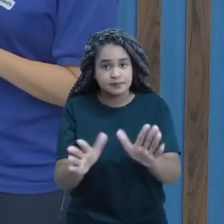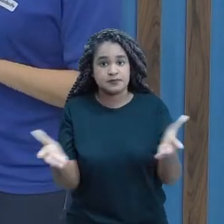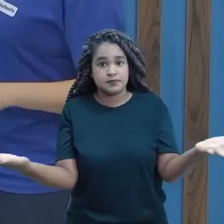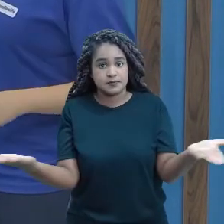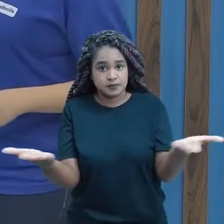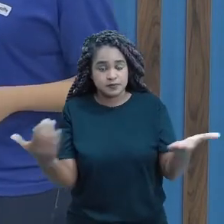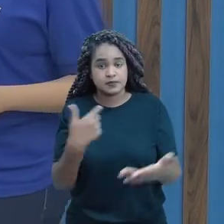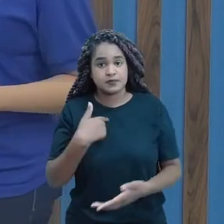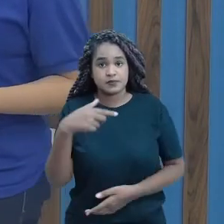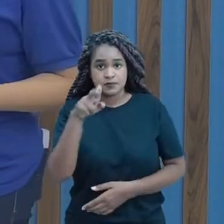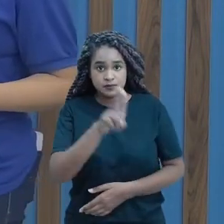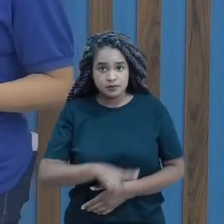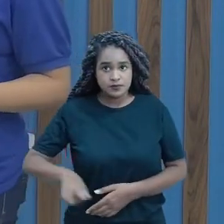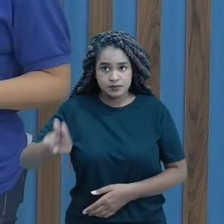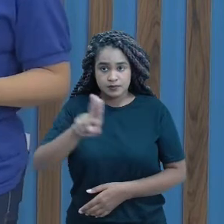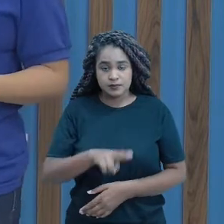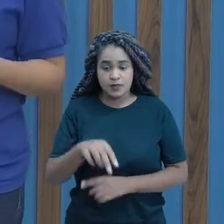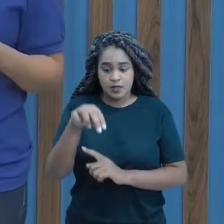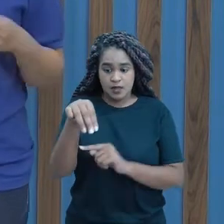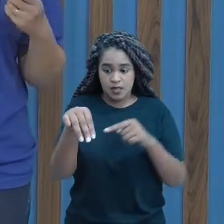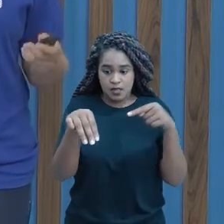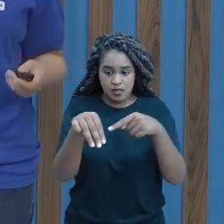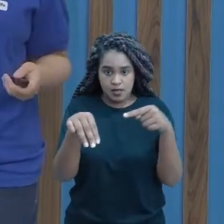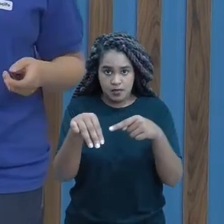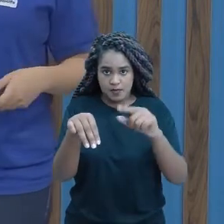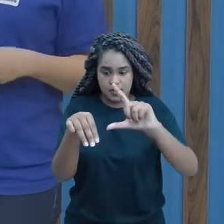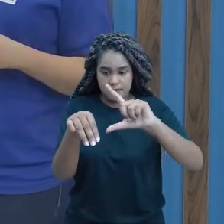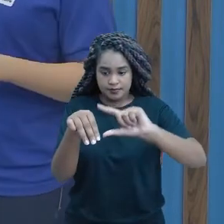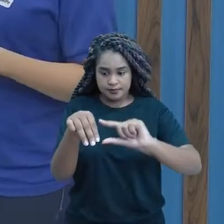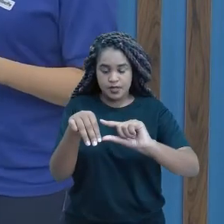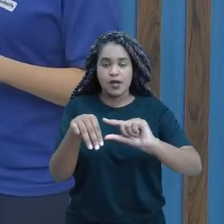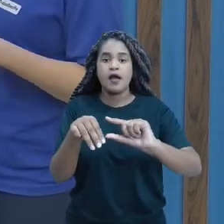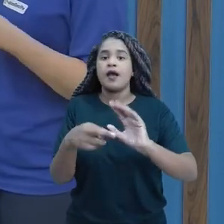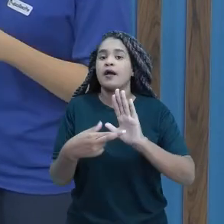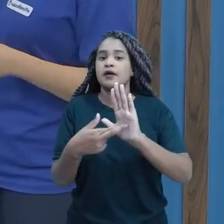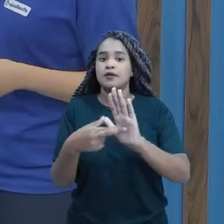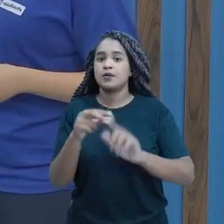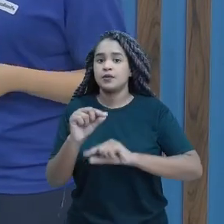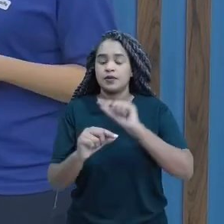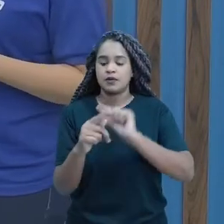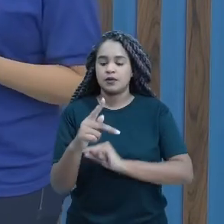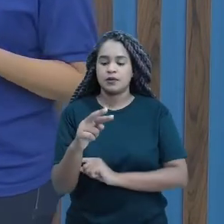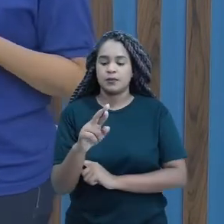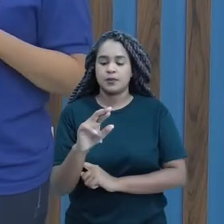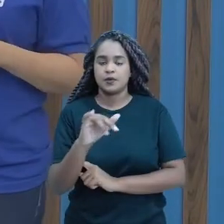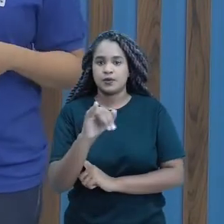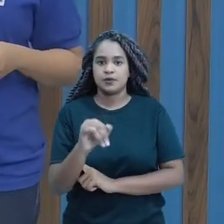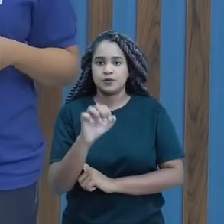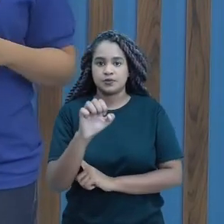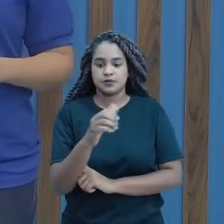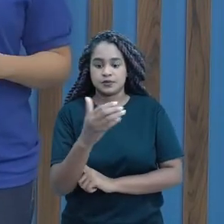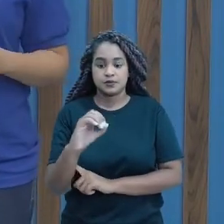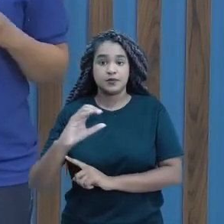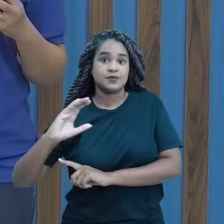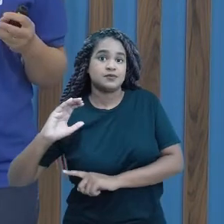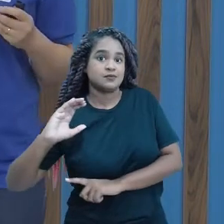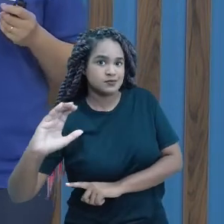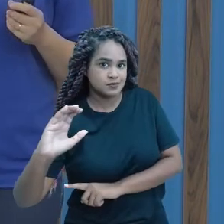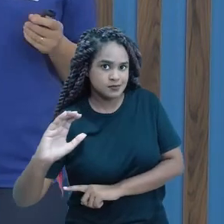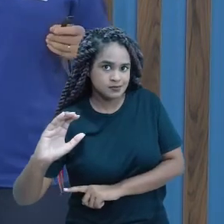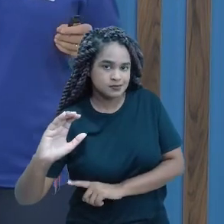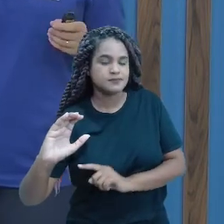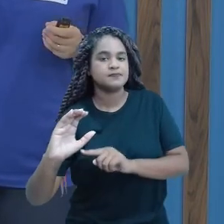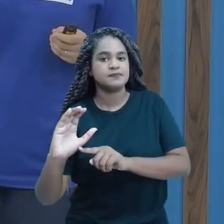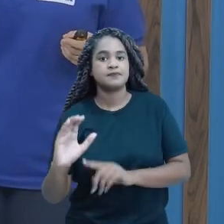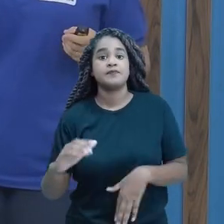gente vai utilizar a letrinha M, M minúsculo, para representar a projeção do cateto C. Então, quando a gente